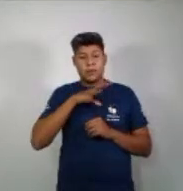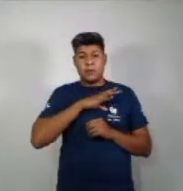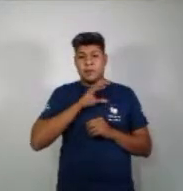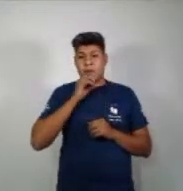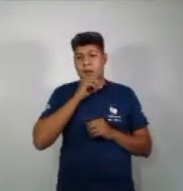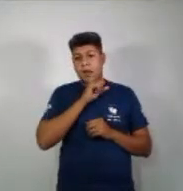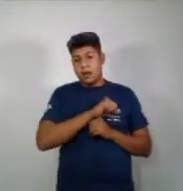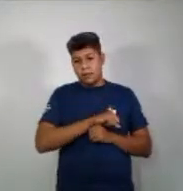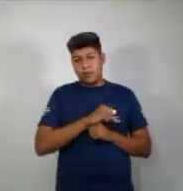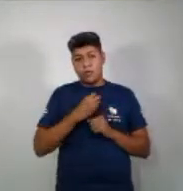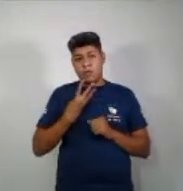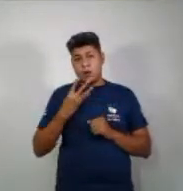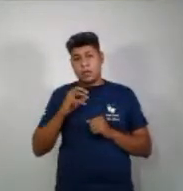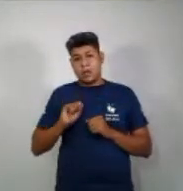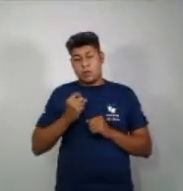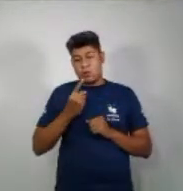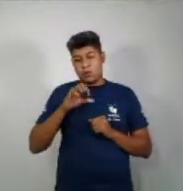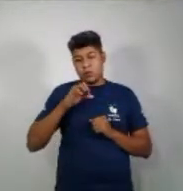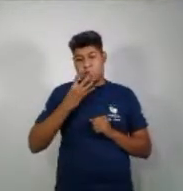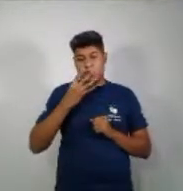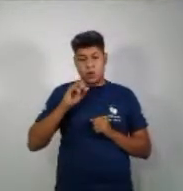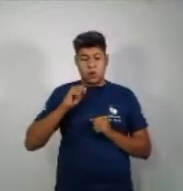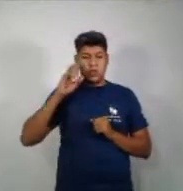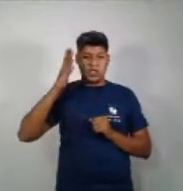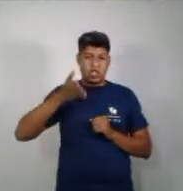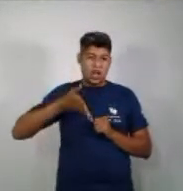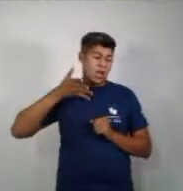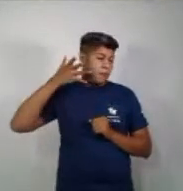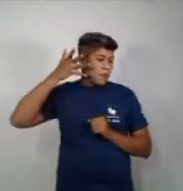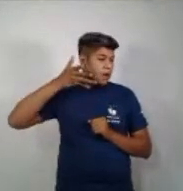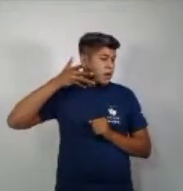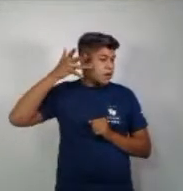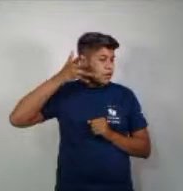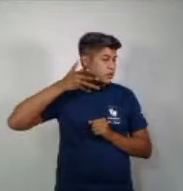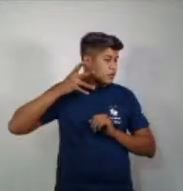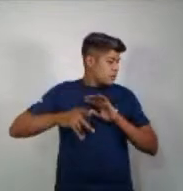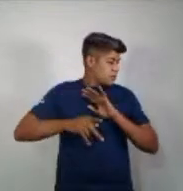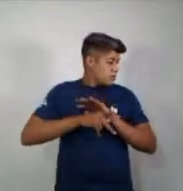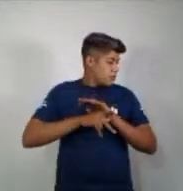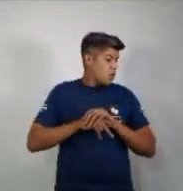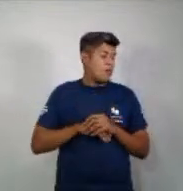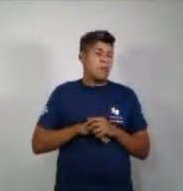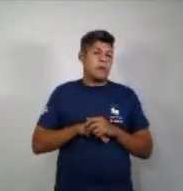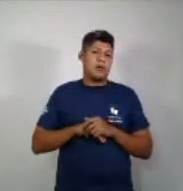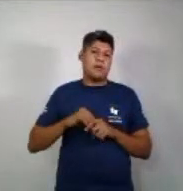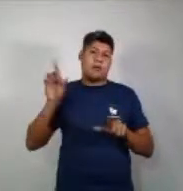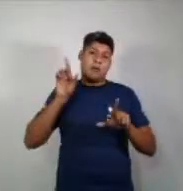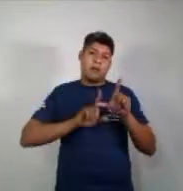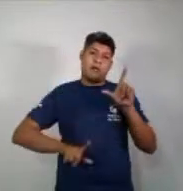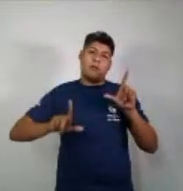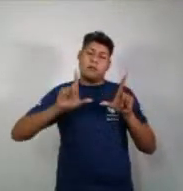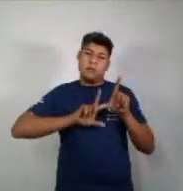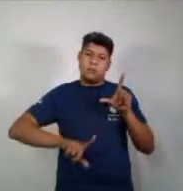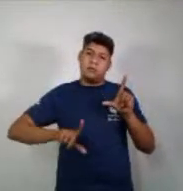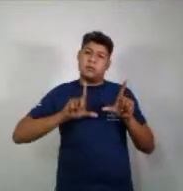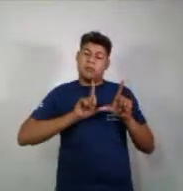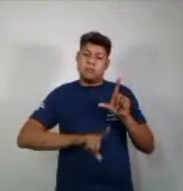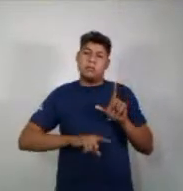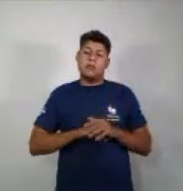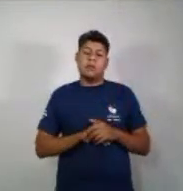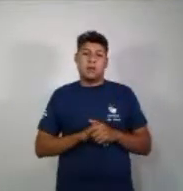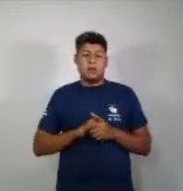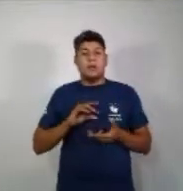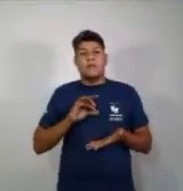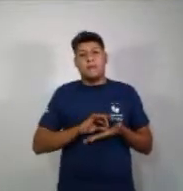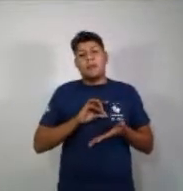Em 1948, ele já dá uma palestra na Academia Brasileira de Letras, né? Então, de